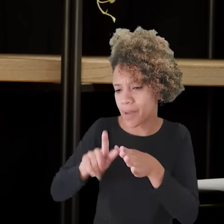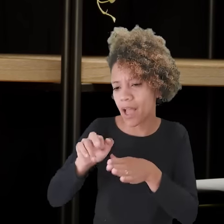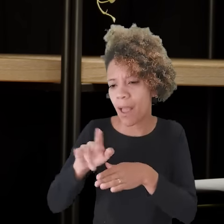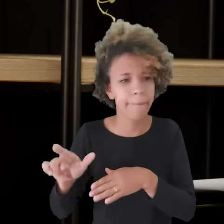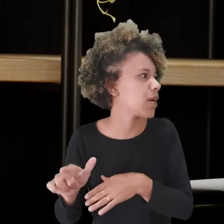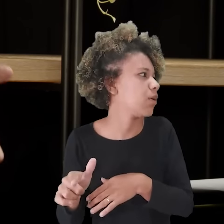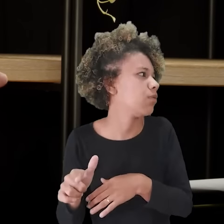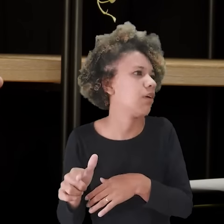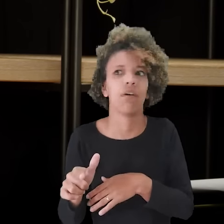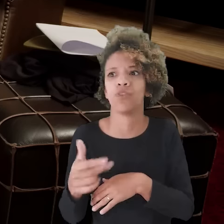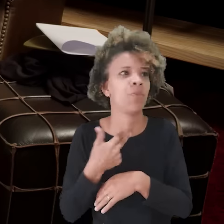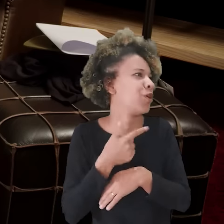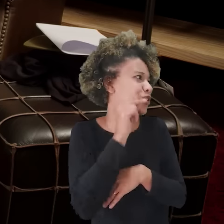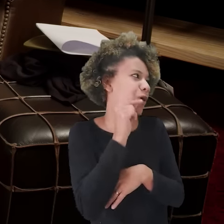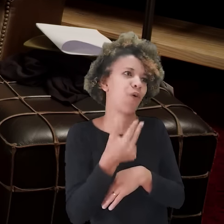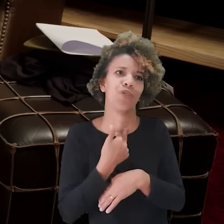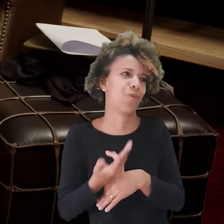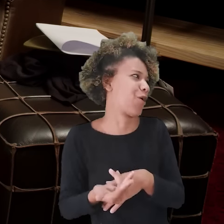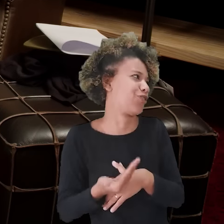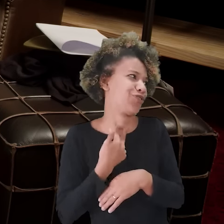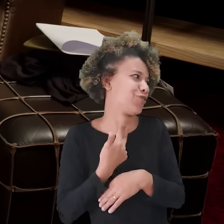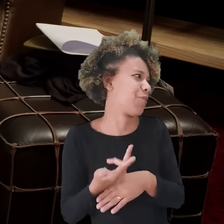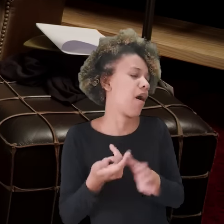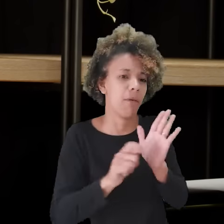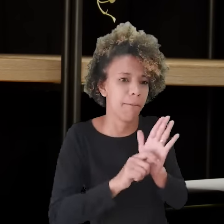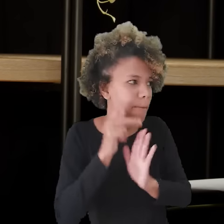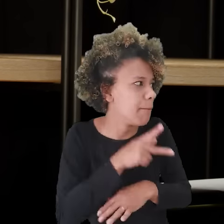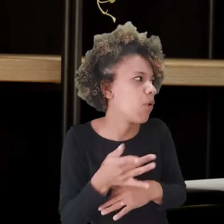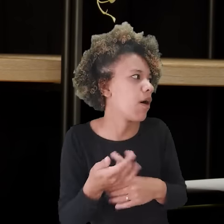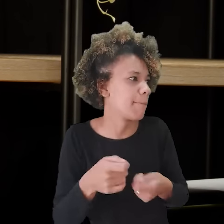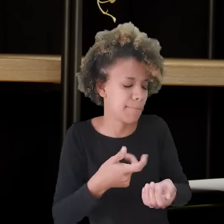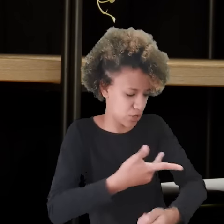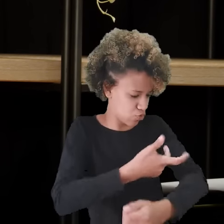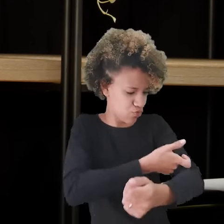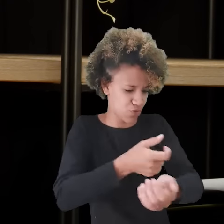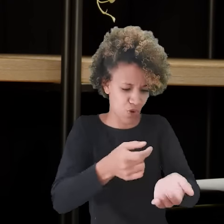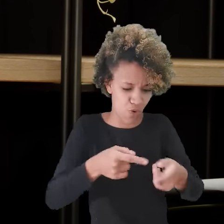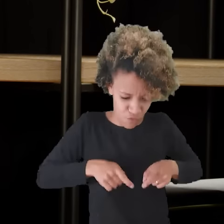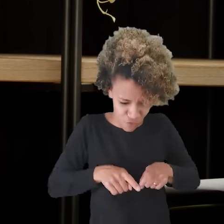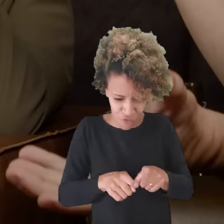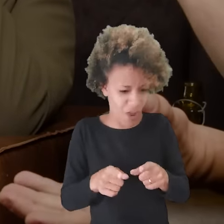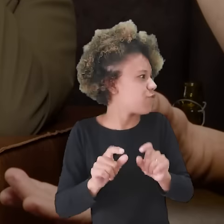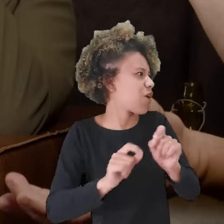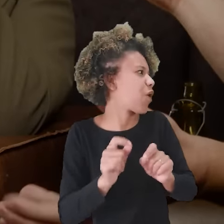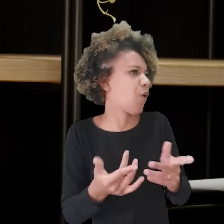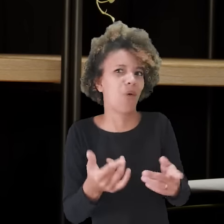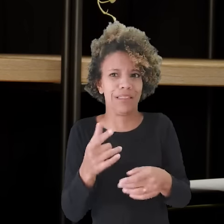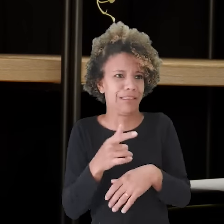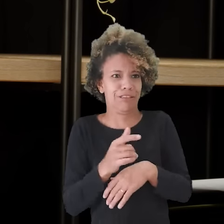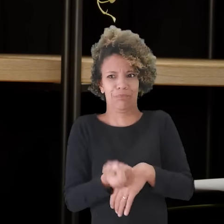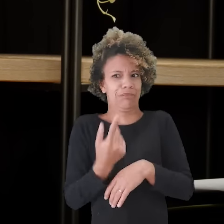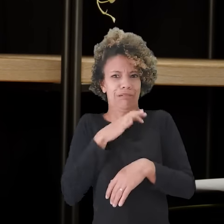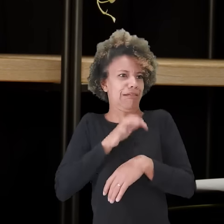do Gabriel gente a maconha não pode ser isso droga tem que ter uma seringa um feto tem que ser um bagulho